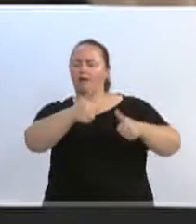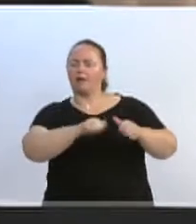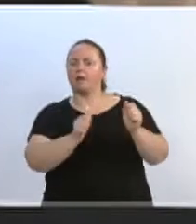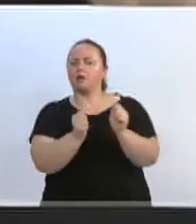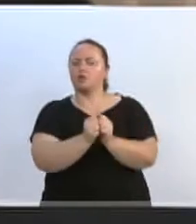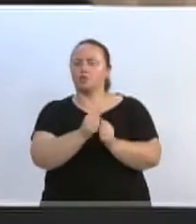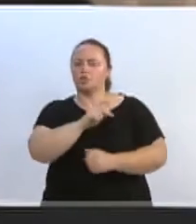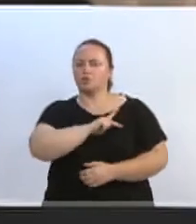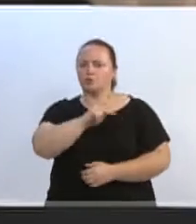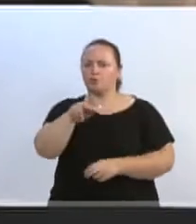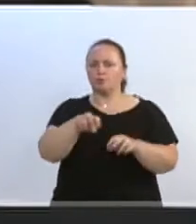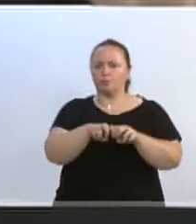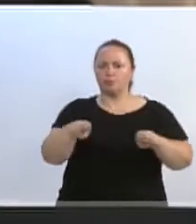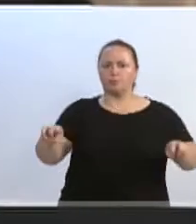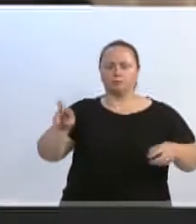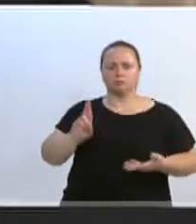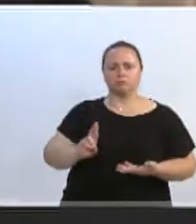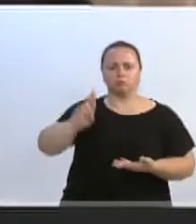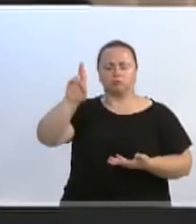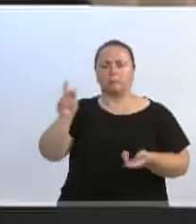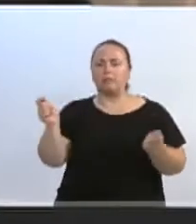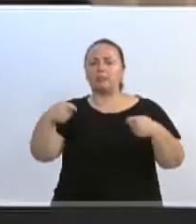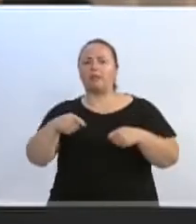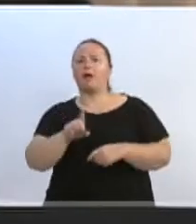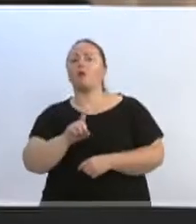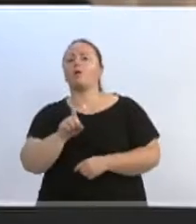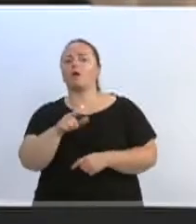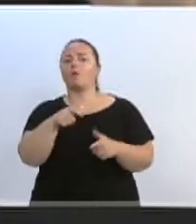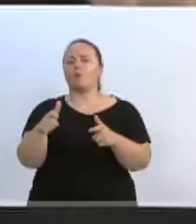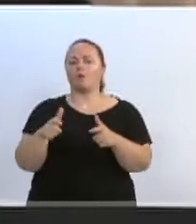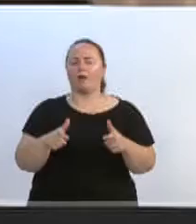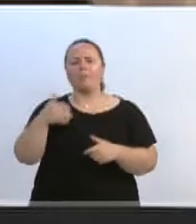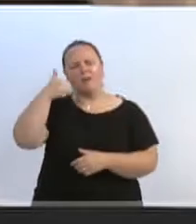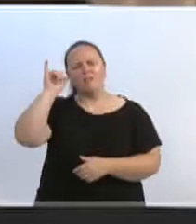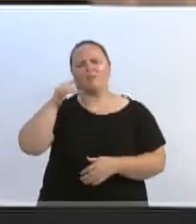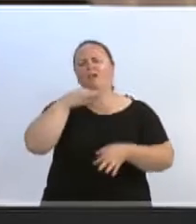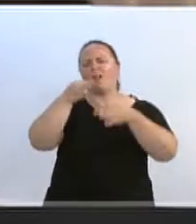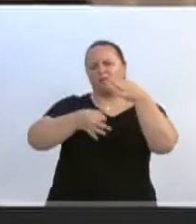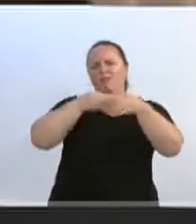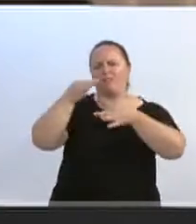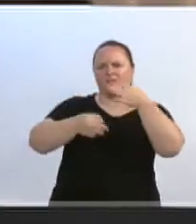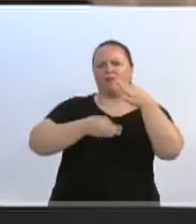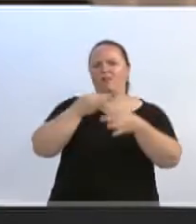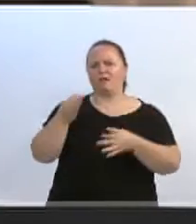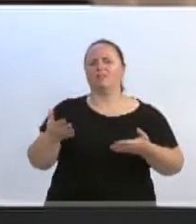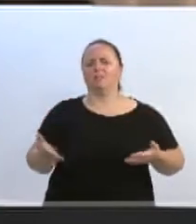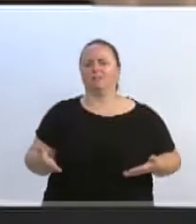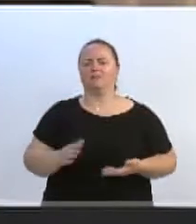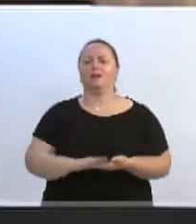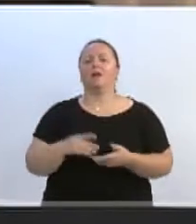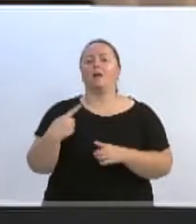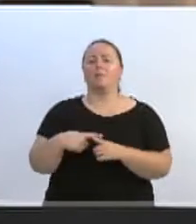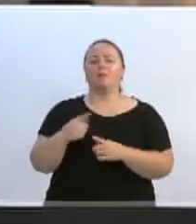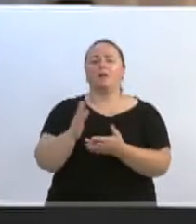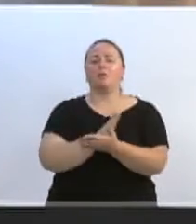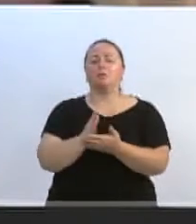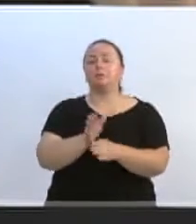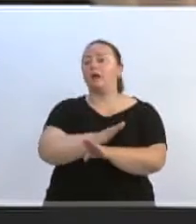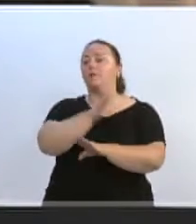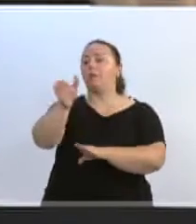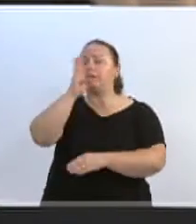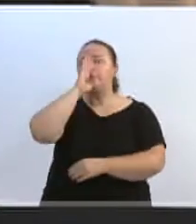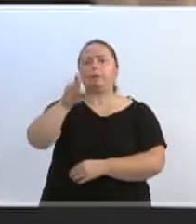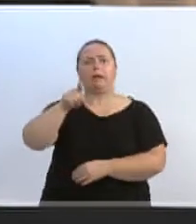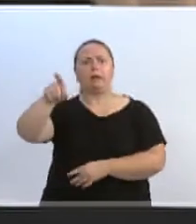presidente e a mesa diretora a viabilidade, para não ter esses comentários que já vão assumir lá o fórum, já vão assumir a Fundação Cultural, já vão assumir o